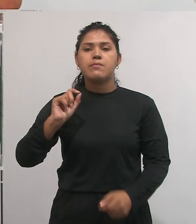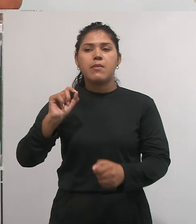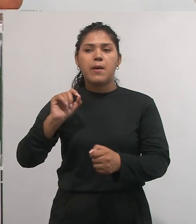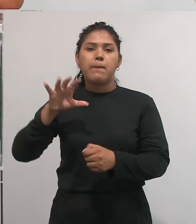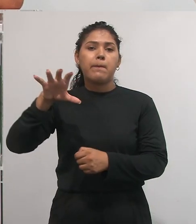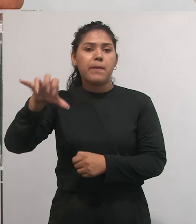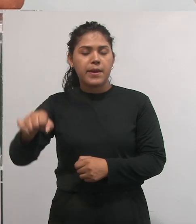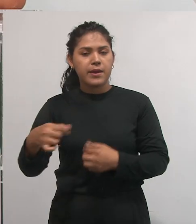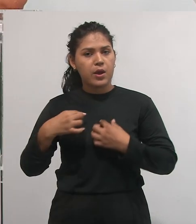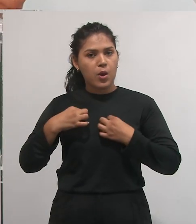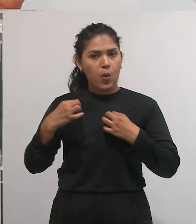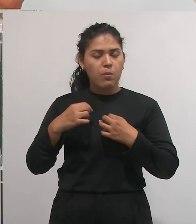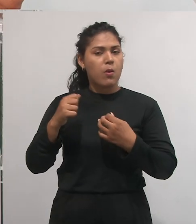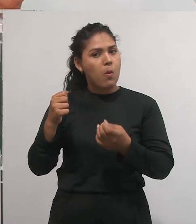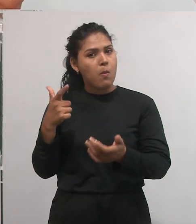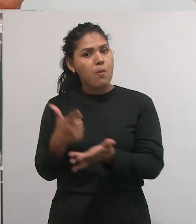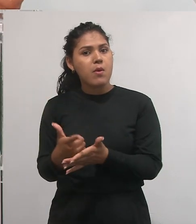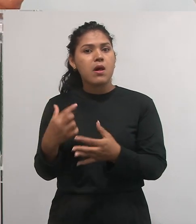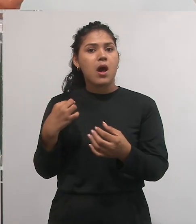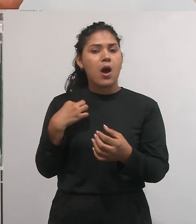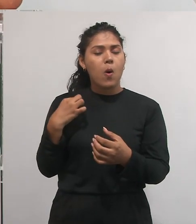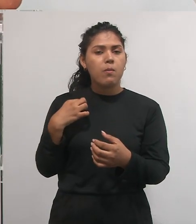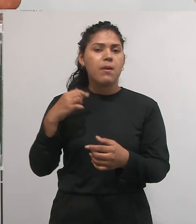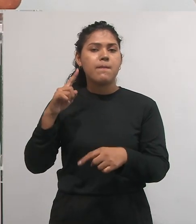de lucro. Como que eu